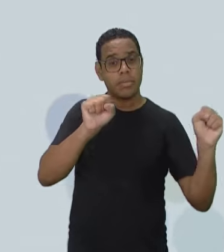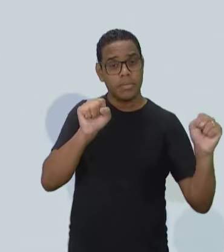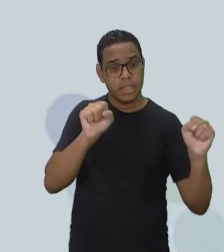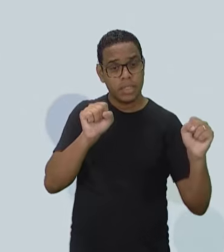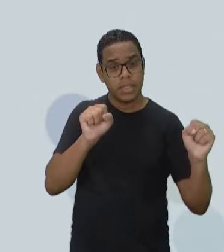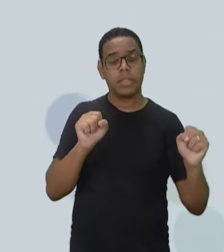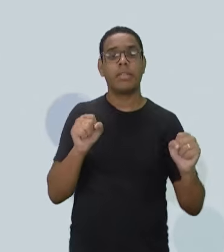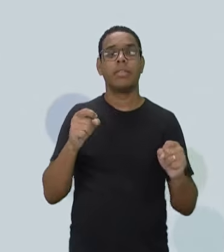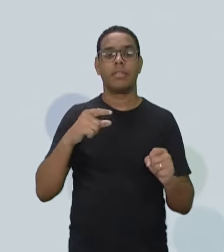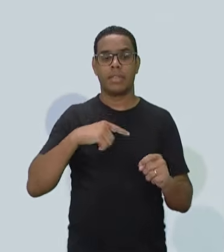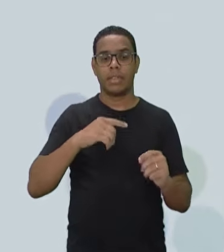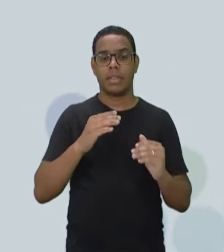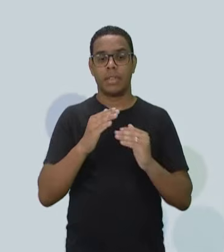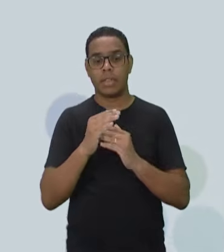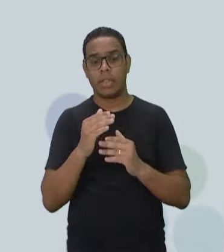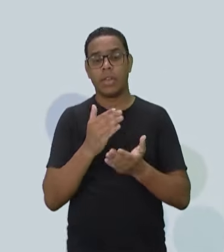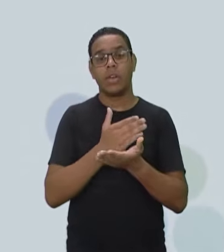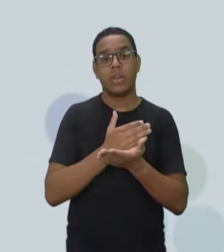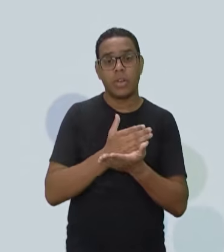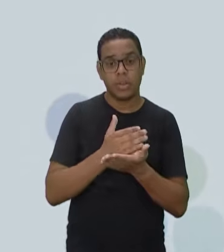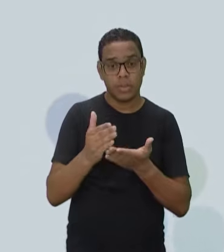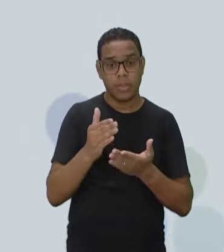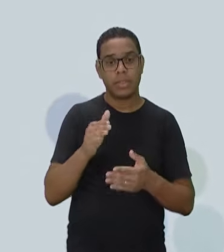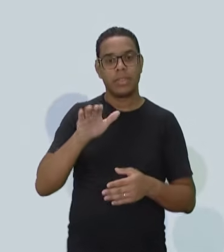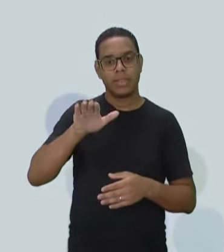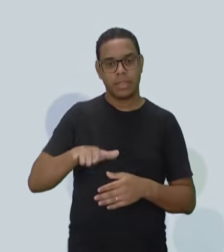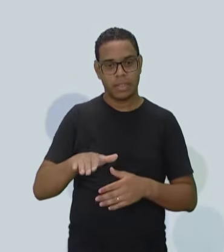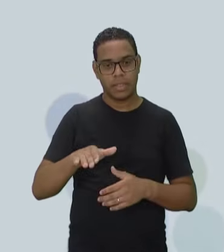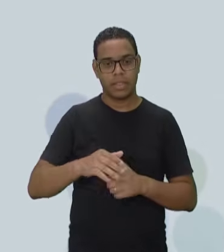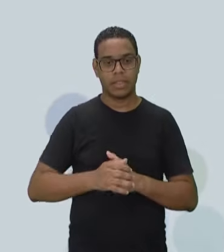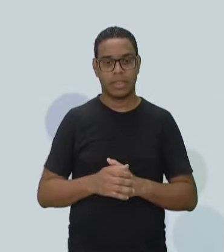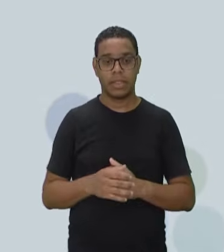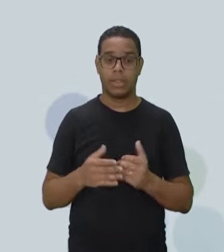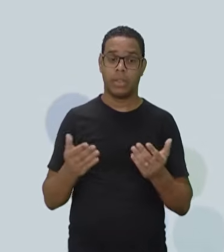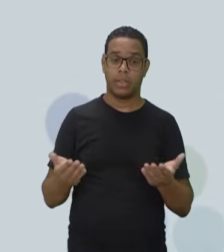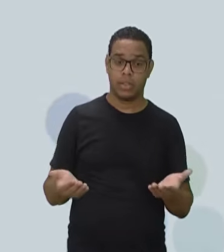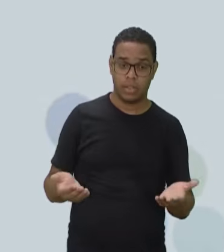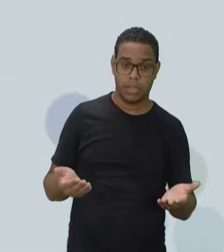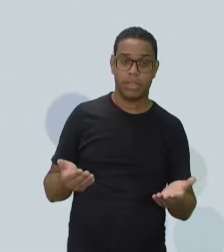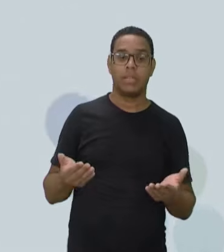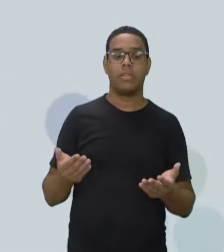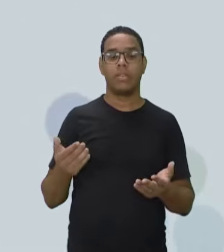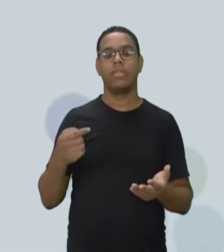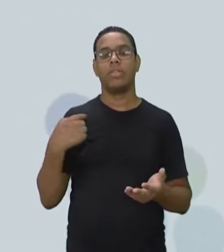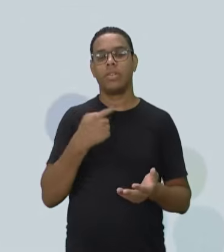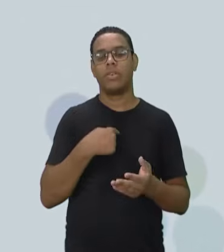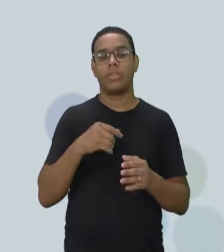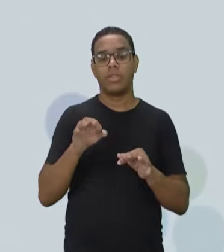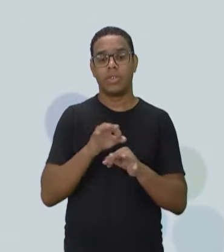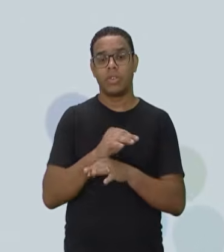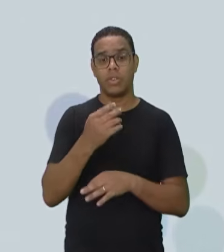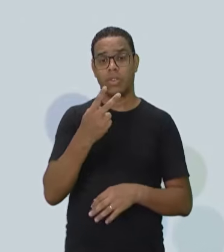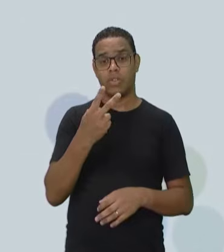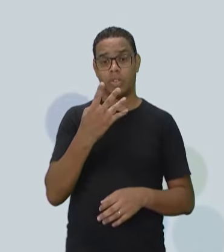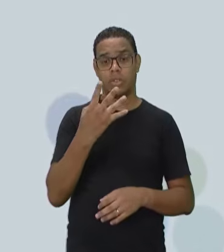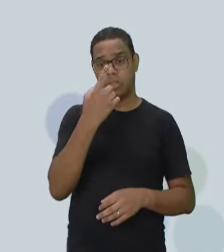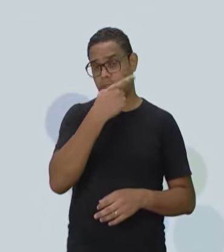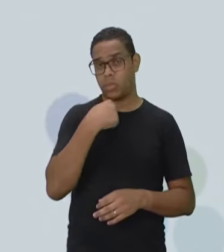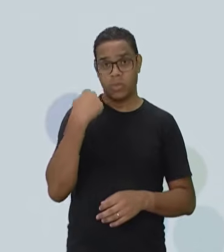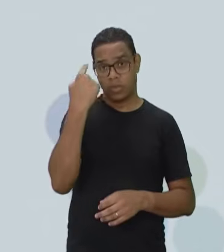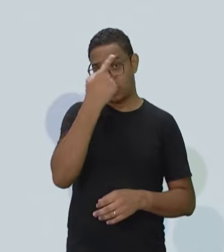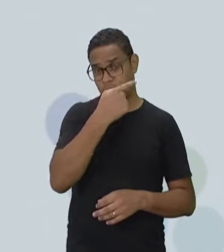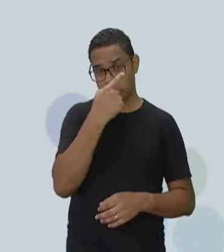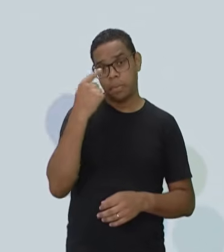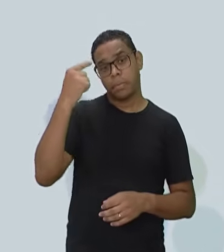ele avançou para o início da tarde. E aí a gente então, completando as 24 horas do